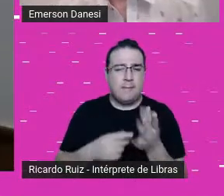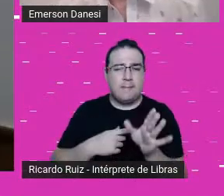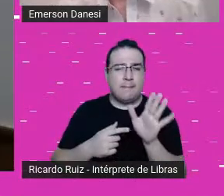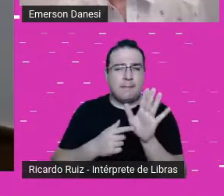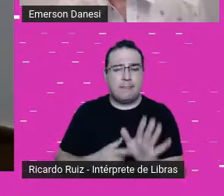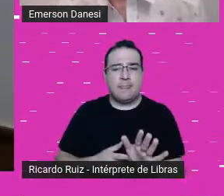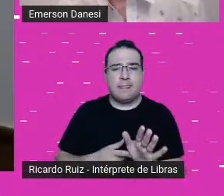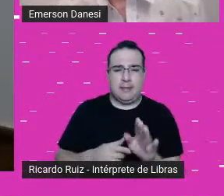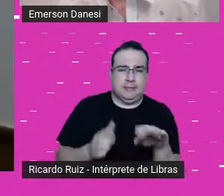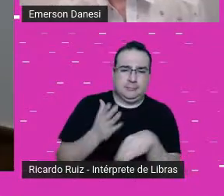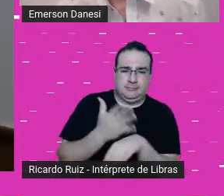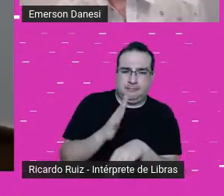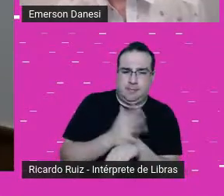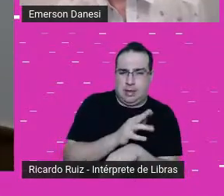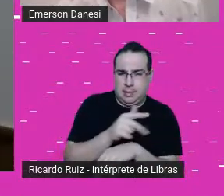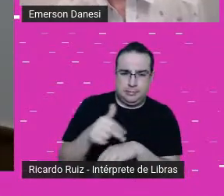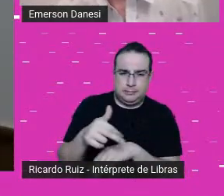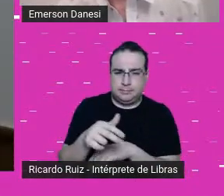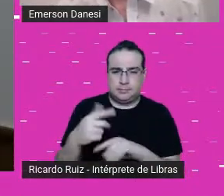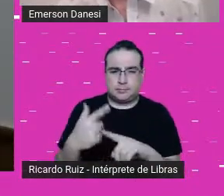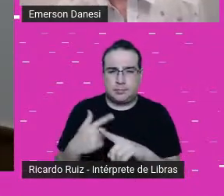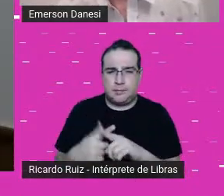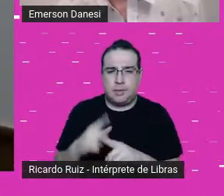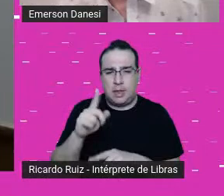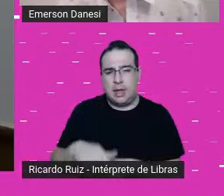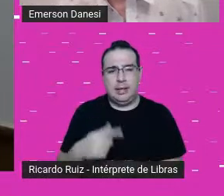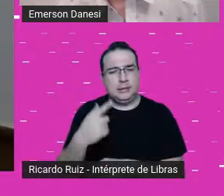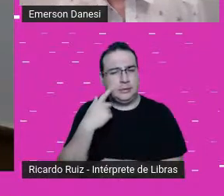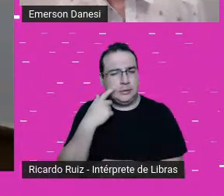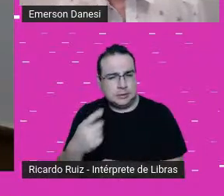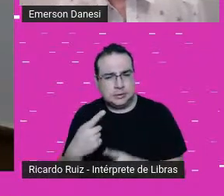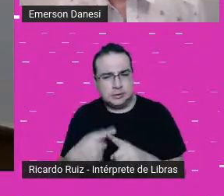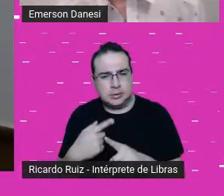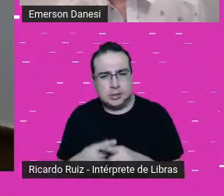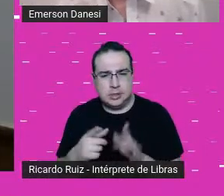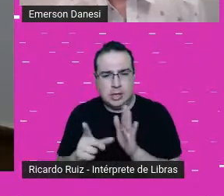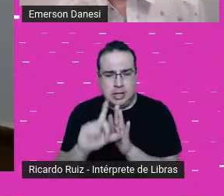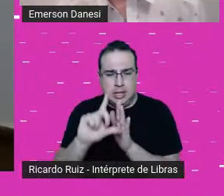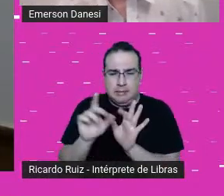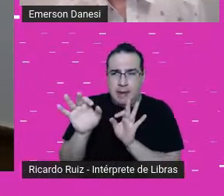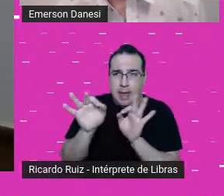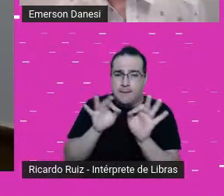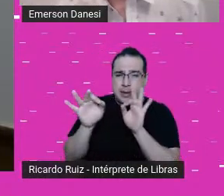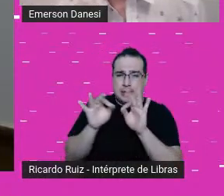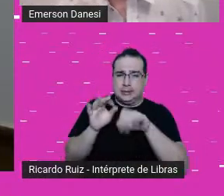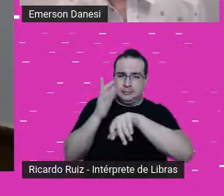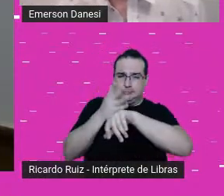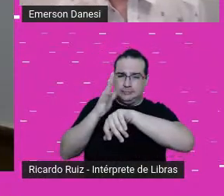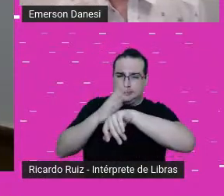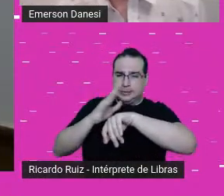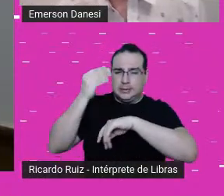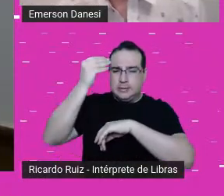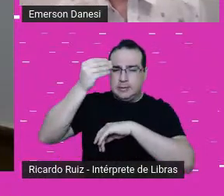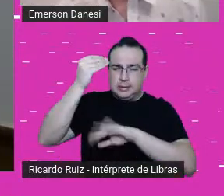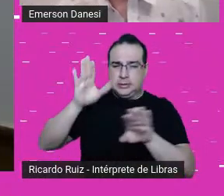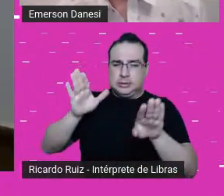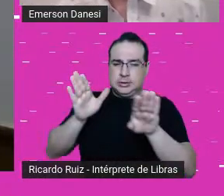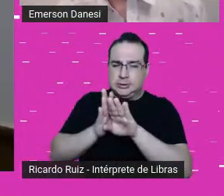um exercício, Alícia, né? Que era interessante, que é quase como uma preparação para a experiência que você vai